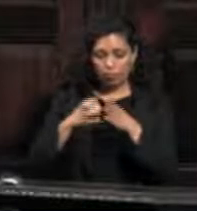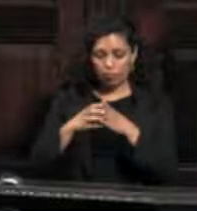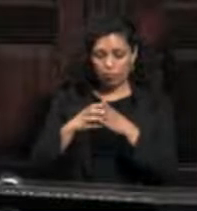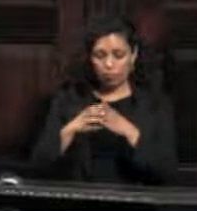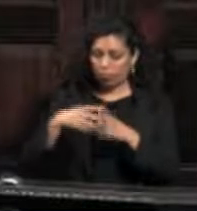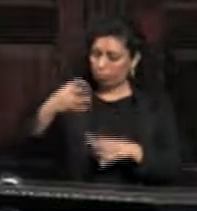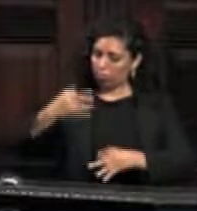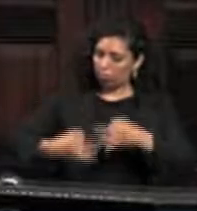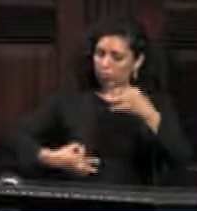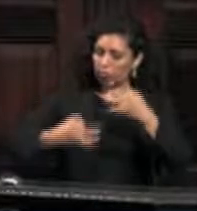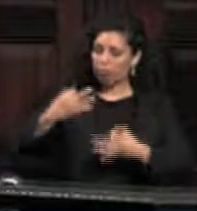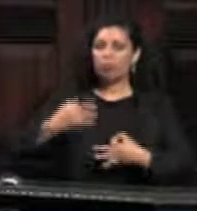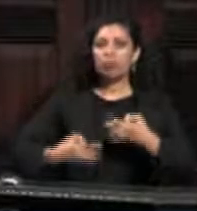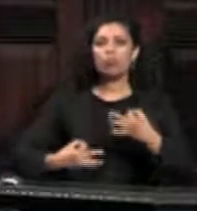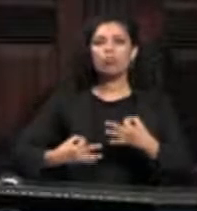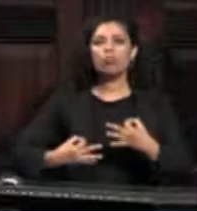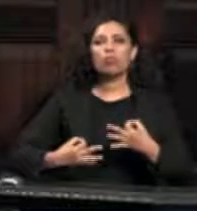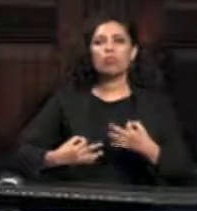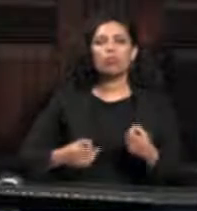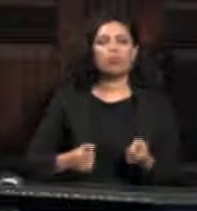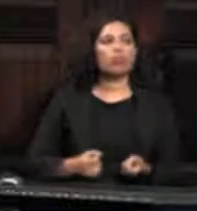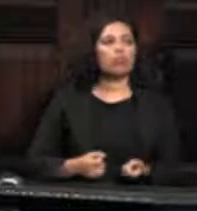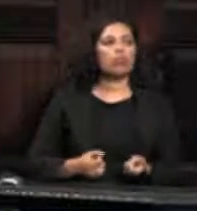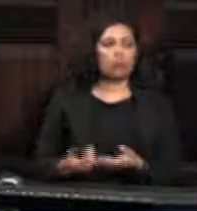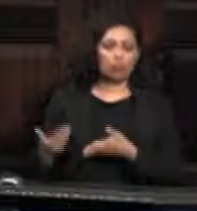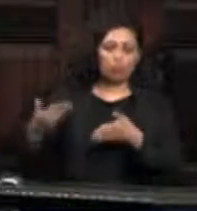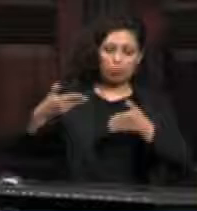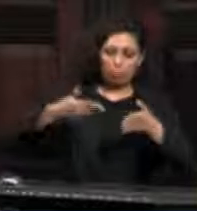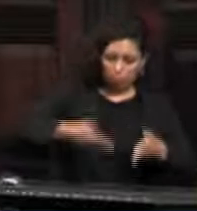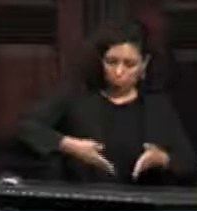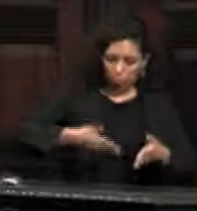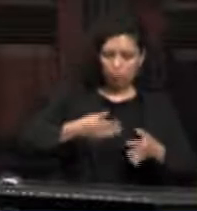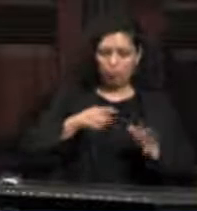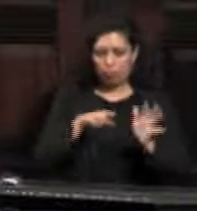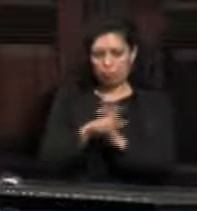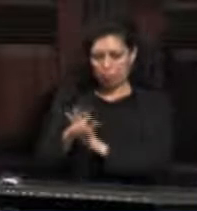Agricultura, trouxe para esse debate